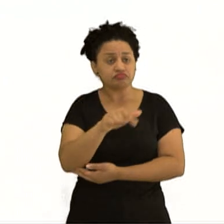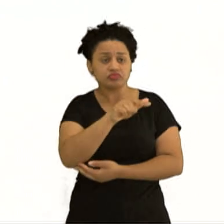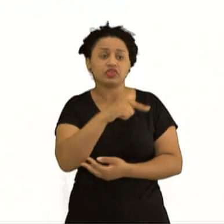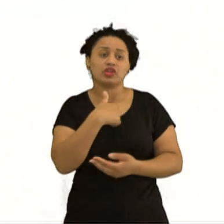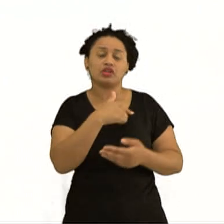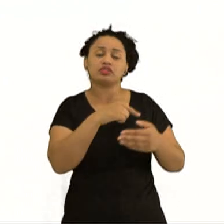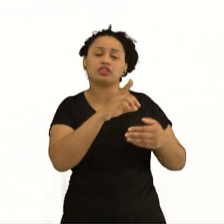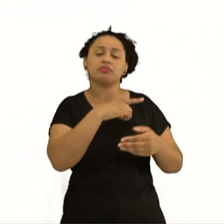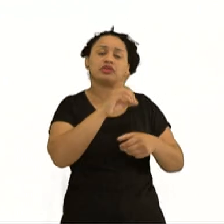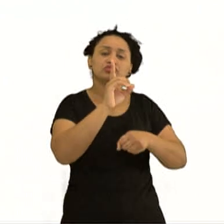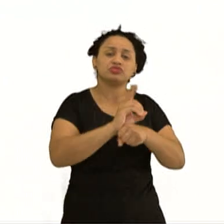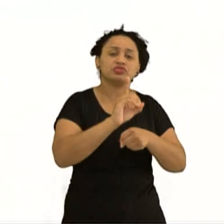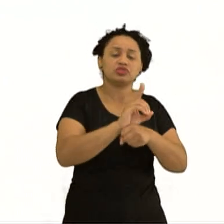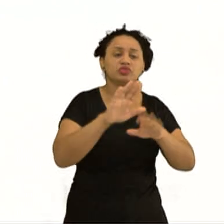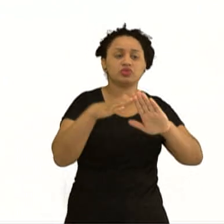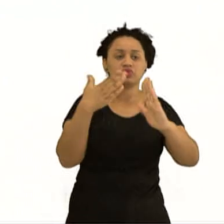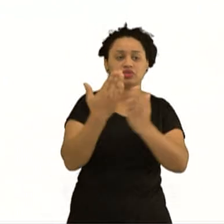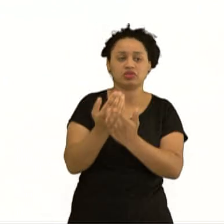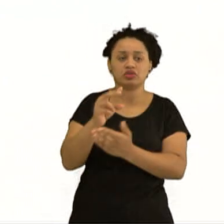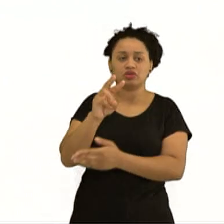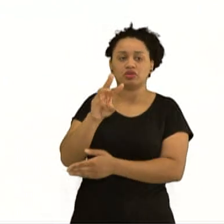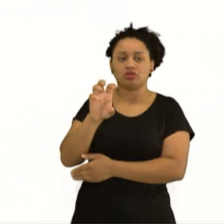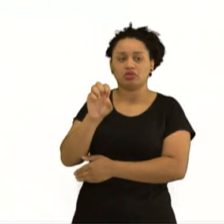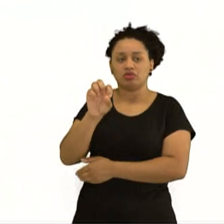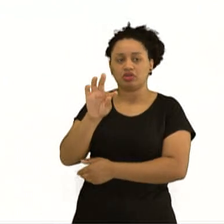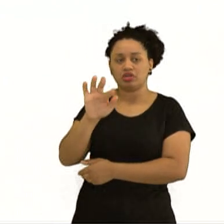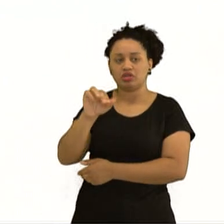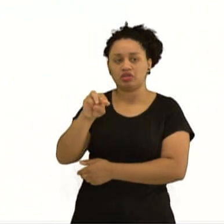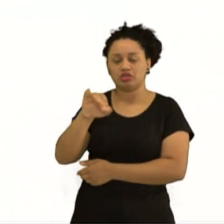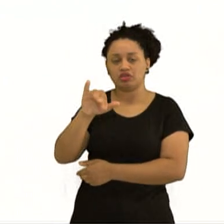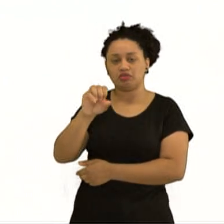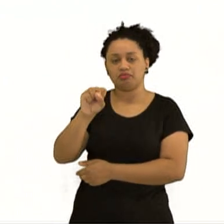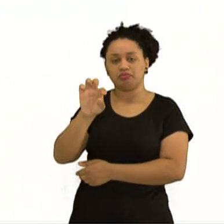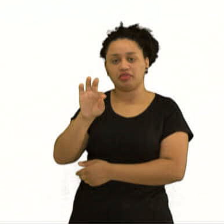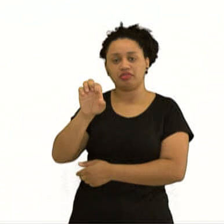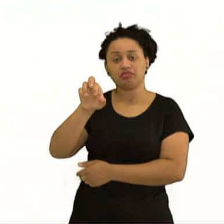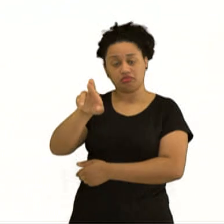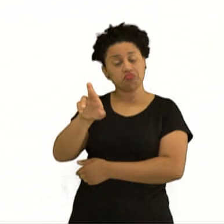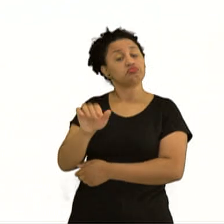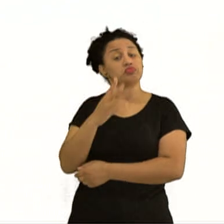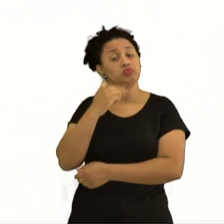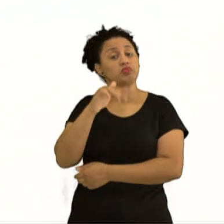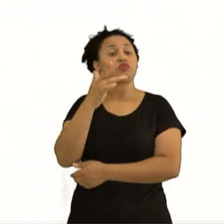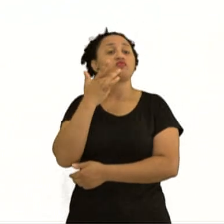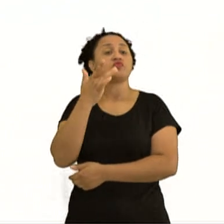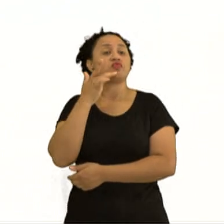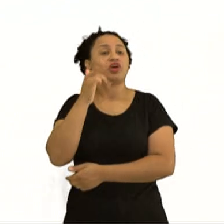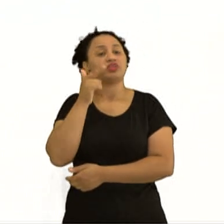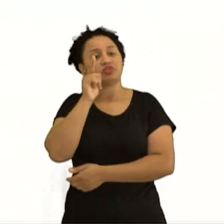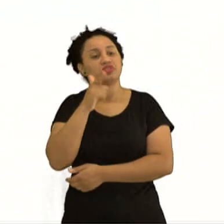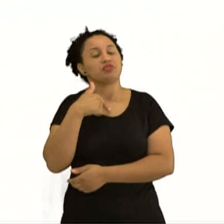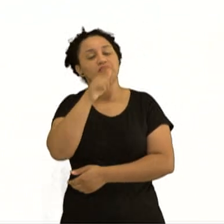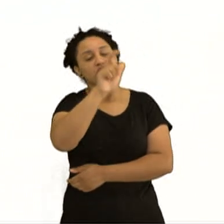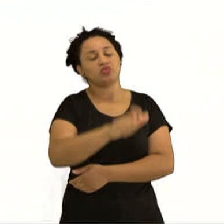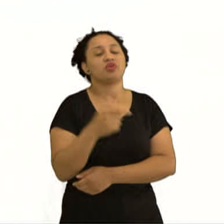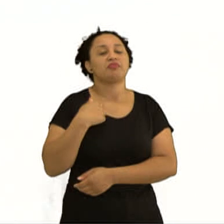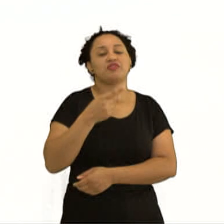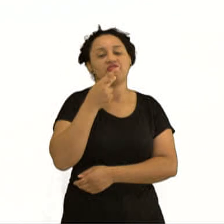da escola de Westminster, com certeza seria mais fácil conseguir alguém para lhes contar uma boa